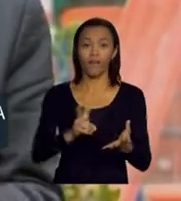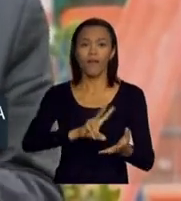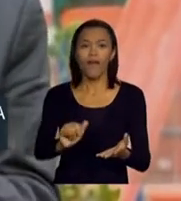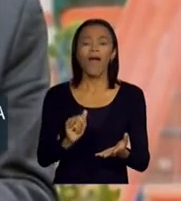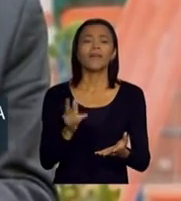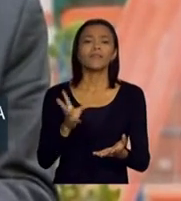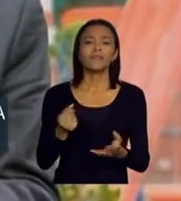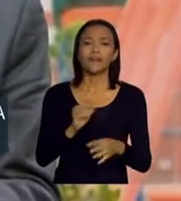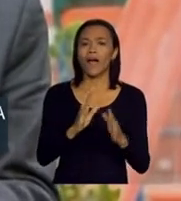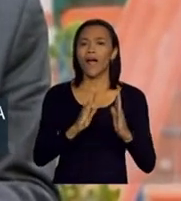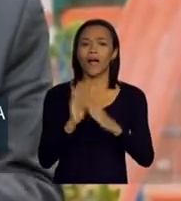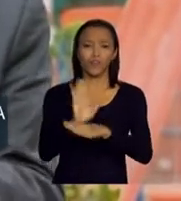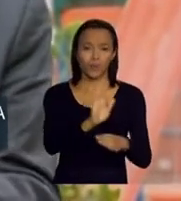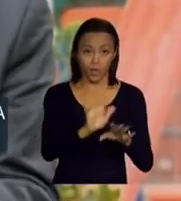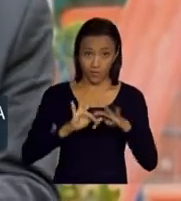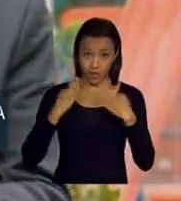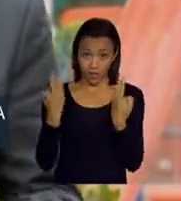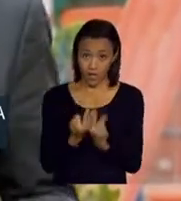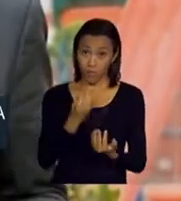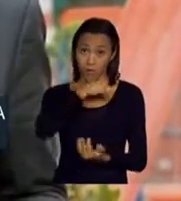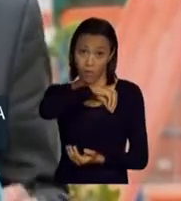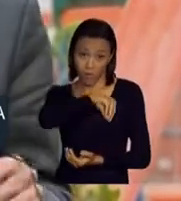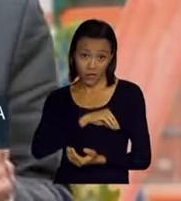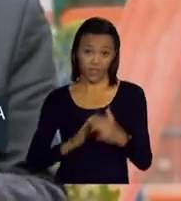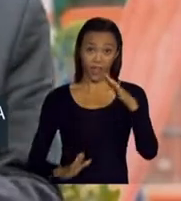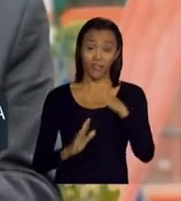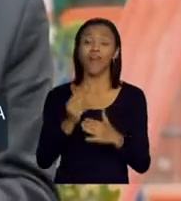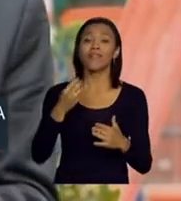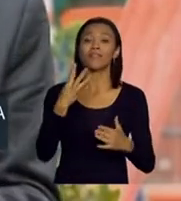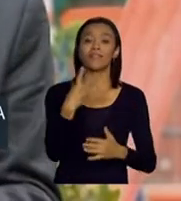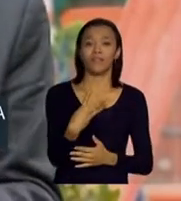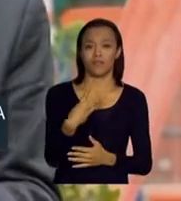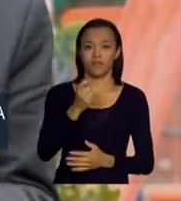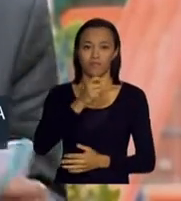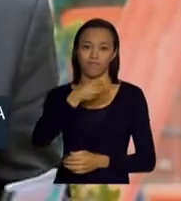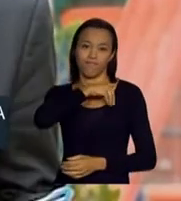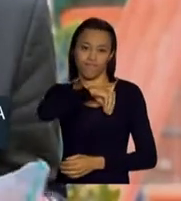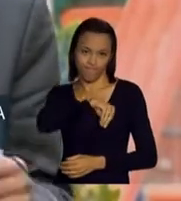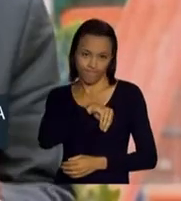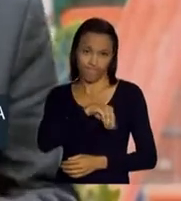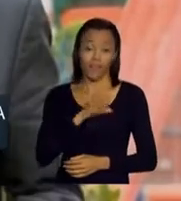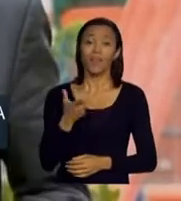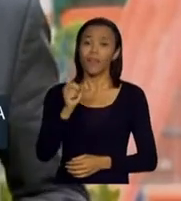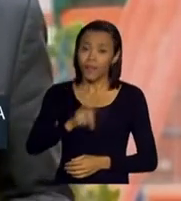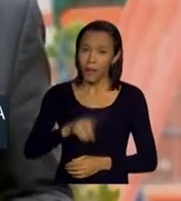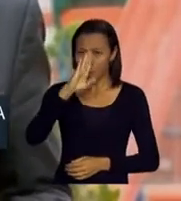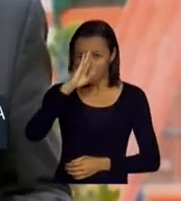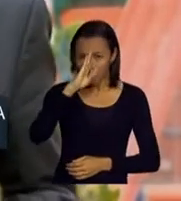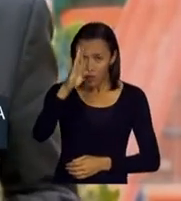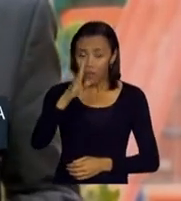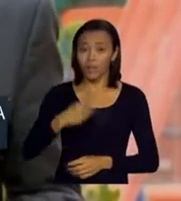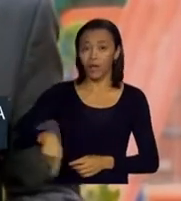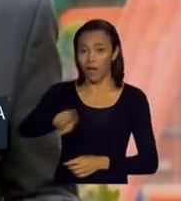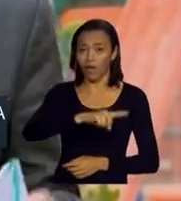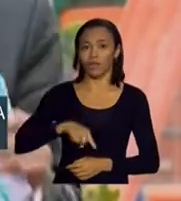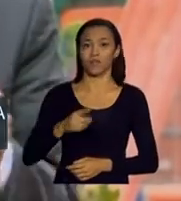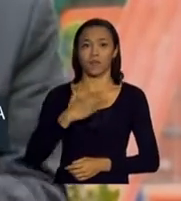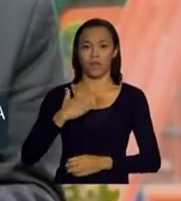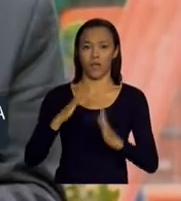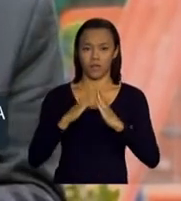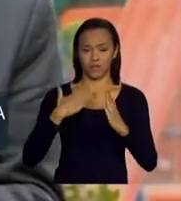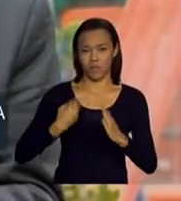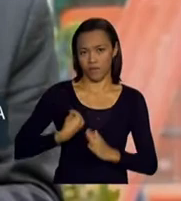atender famílias com renda por mês de até três salários mínimos que é o público prioritário do Minha Casa Minha Vida